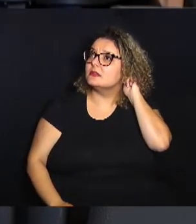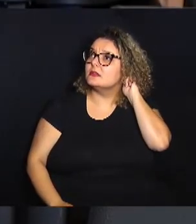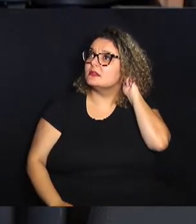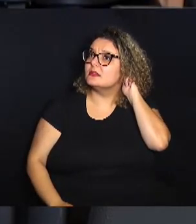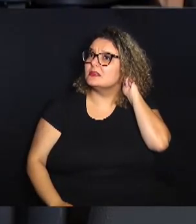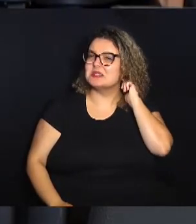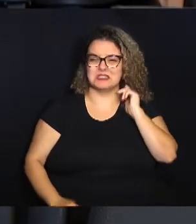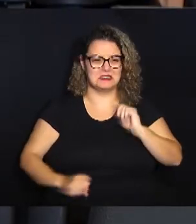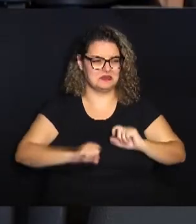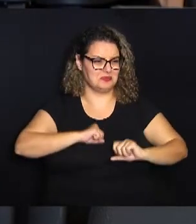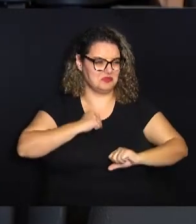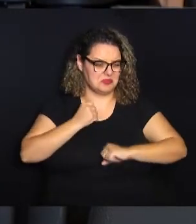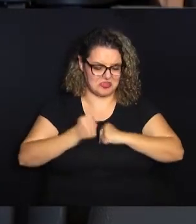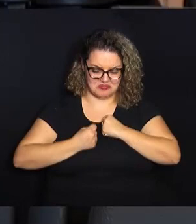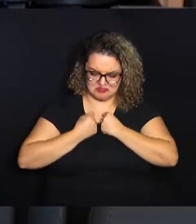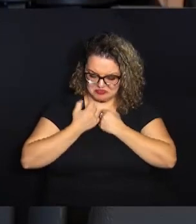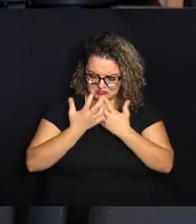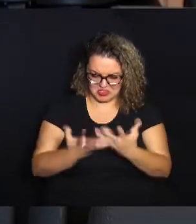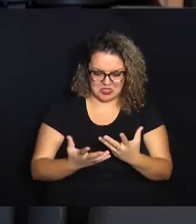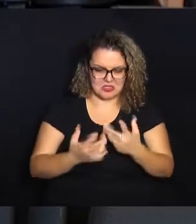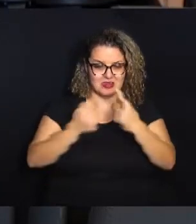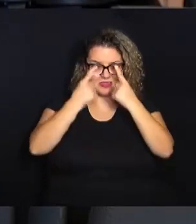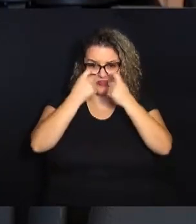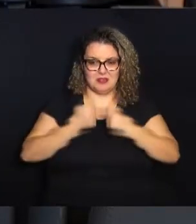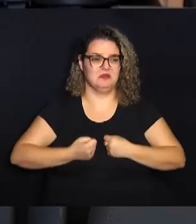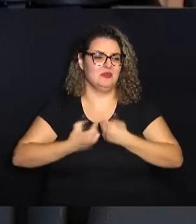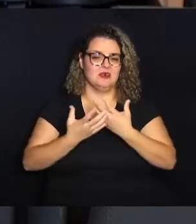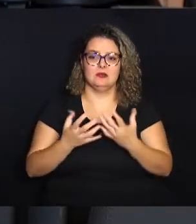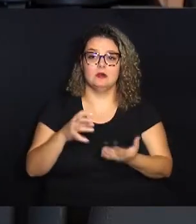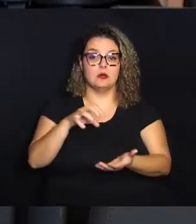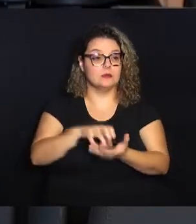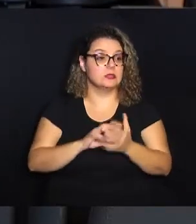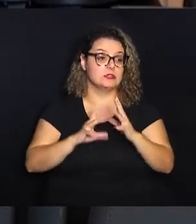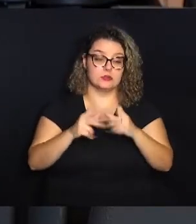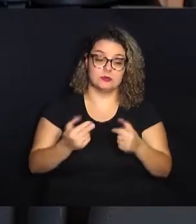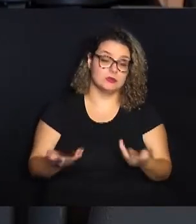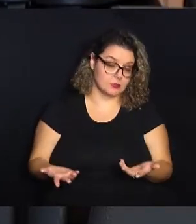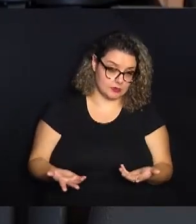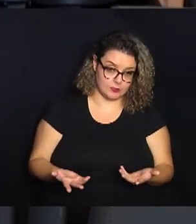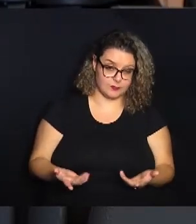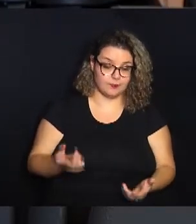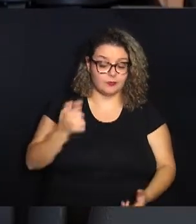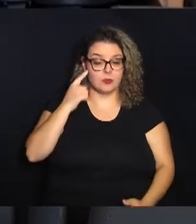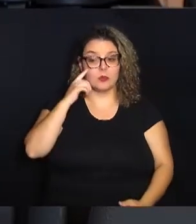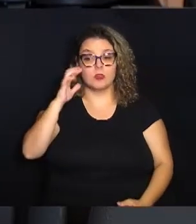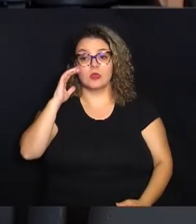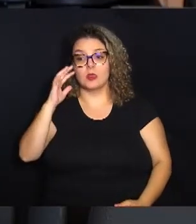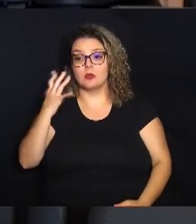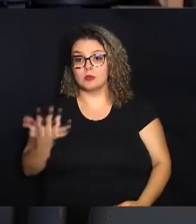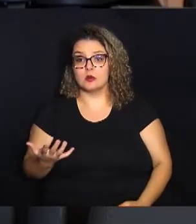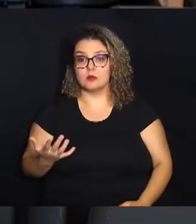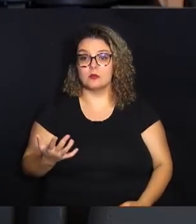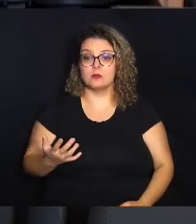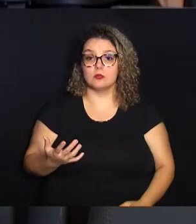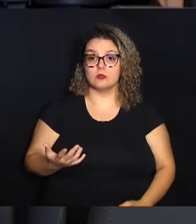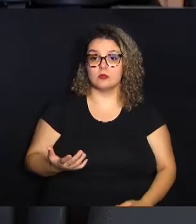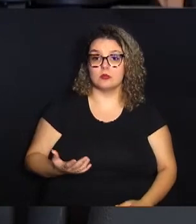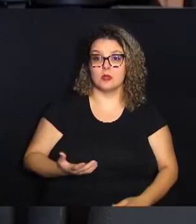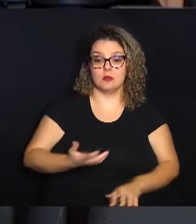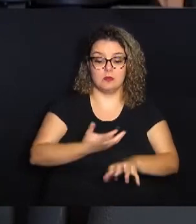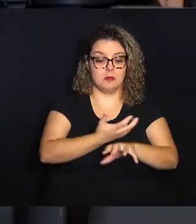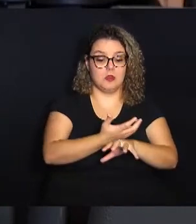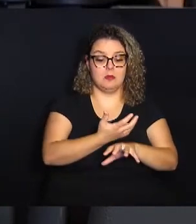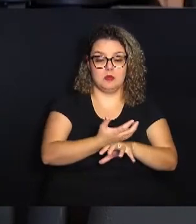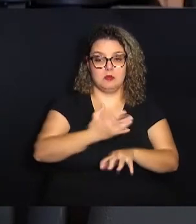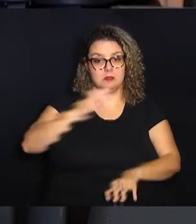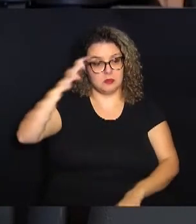do ódio, da violência como centro de tudo. Então imagina-se que uma disciplina militar